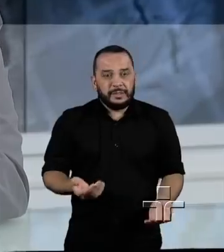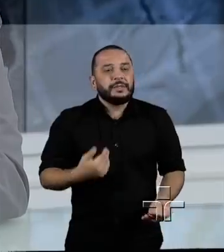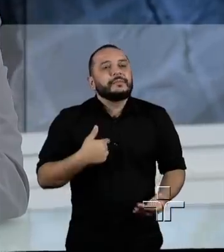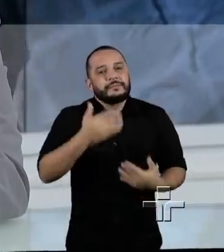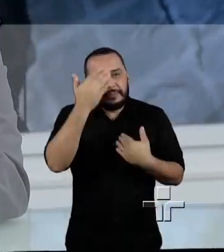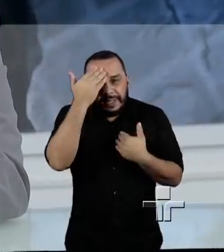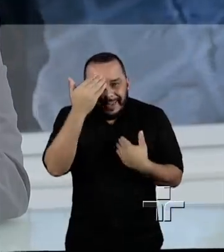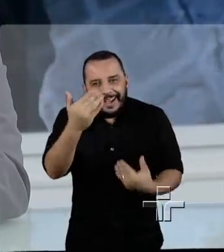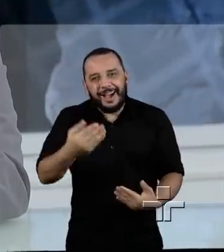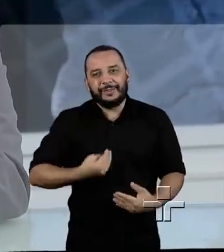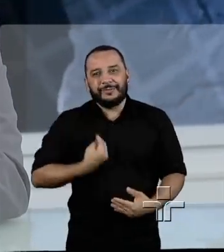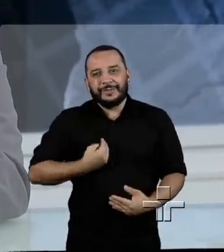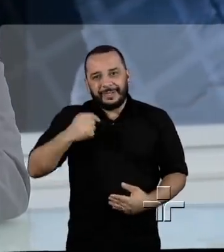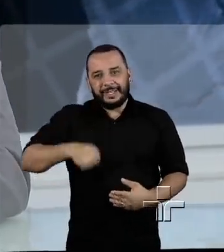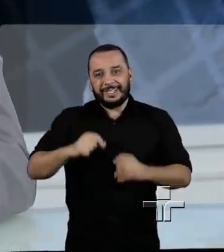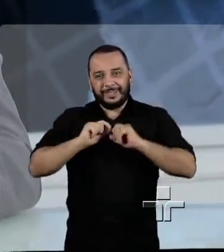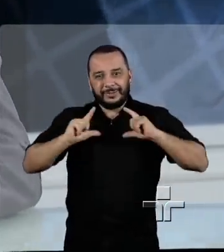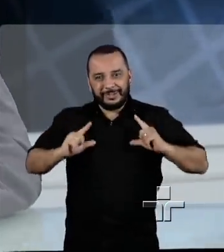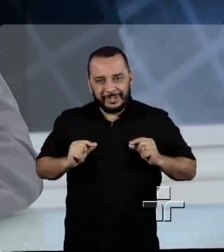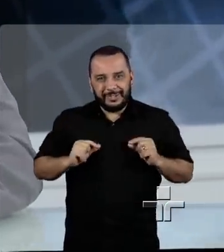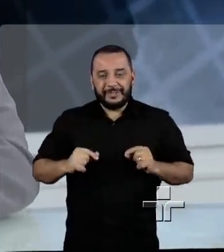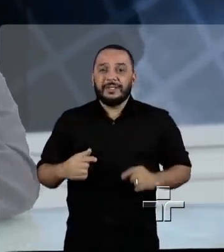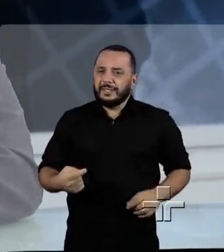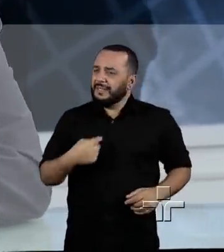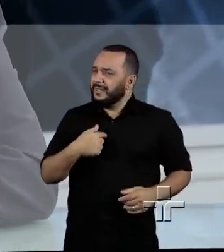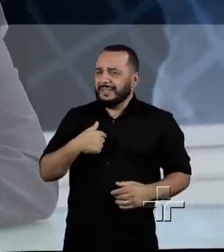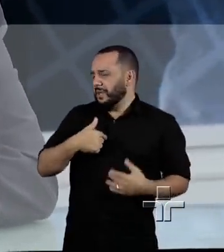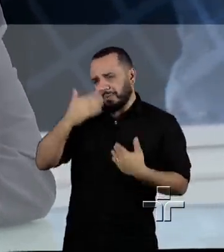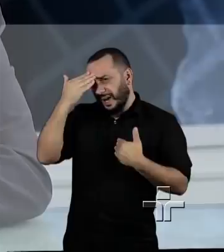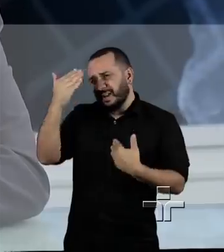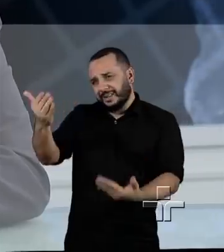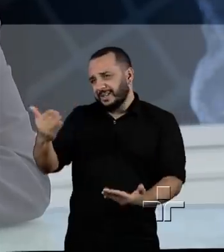pela participação no Jornal da Cultura. Obrigado. É um